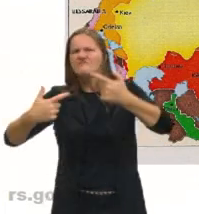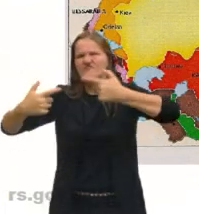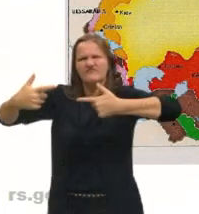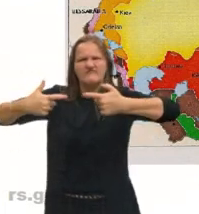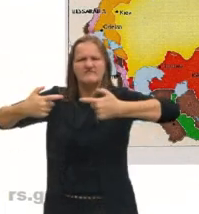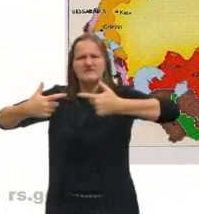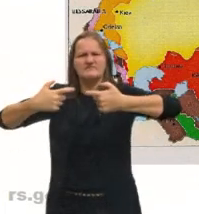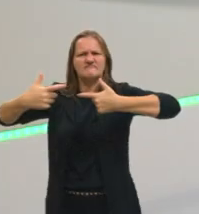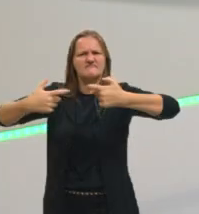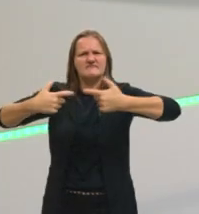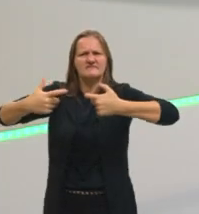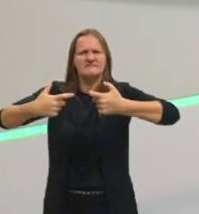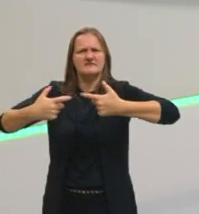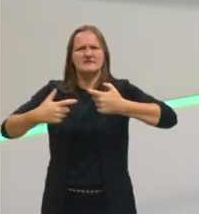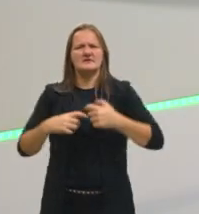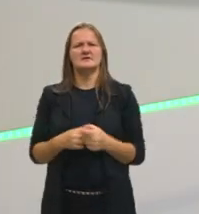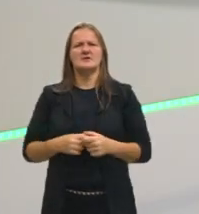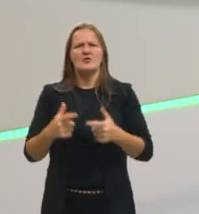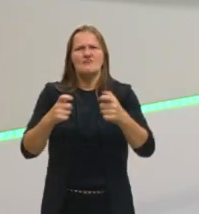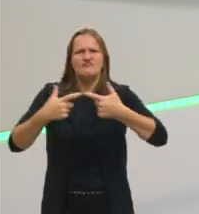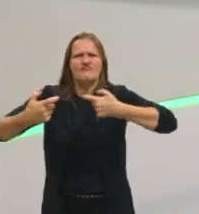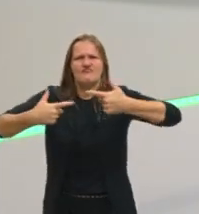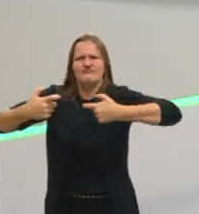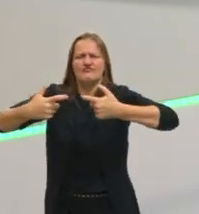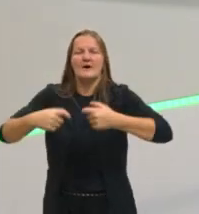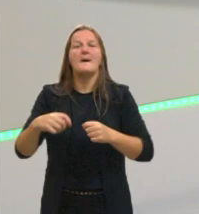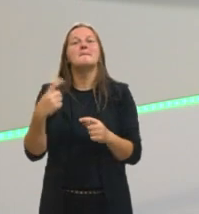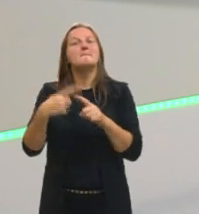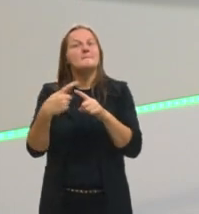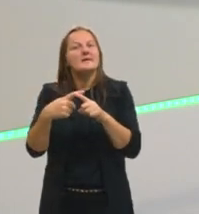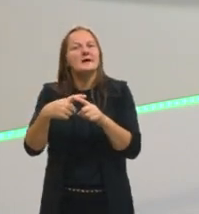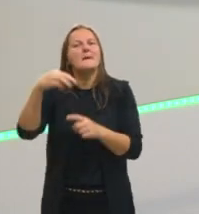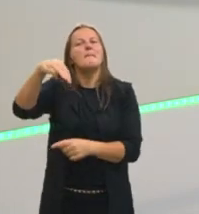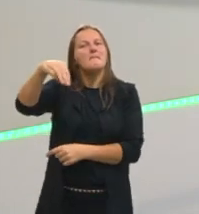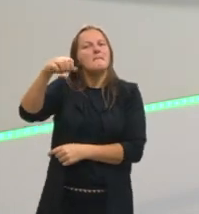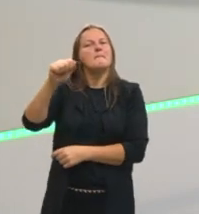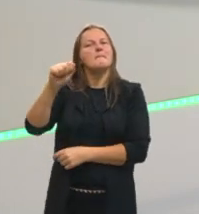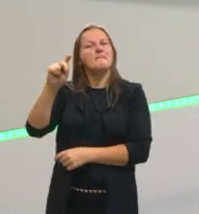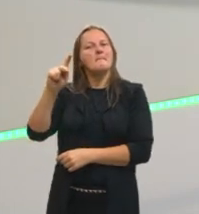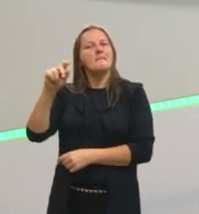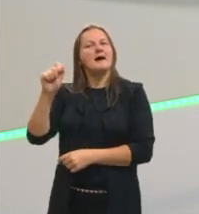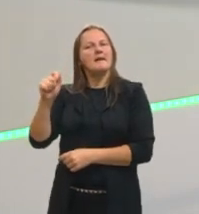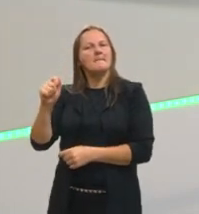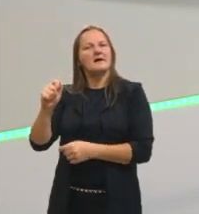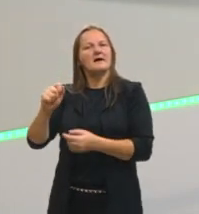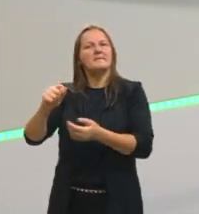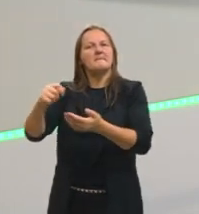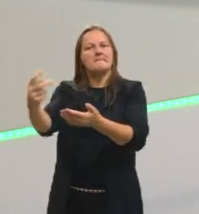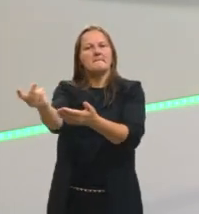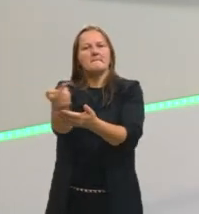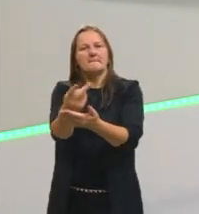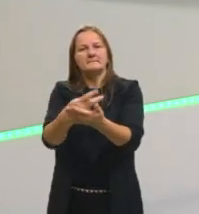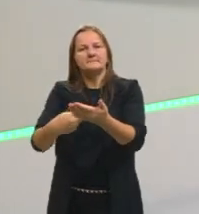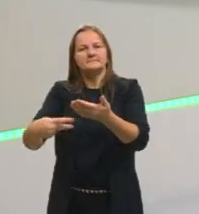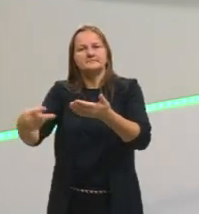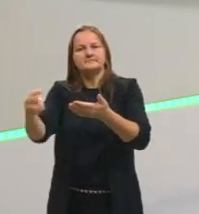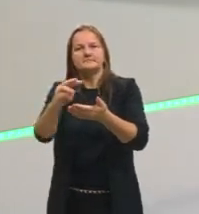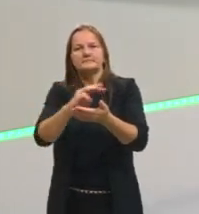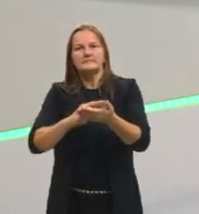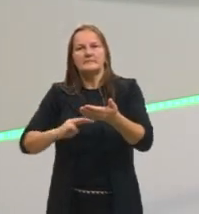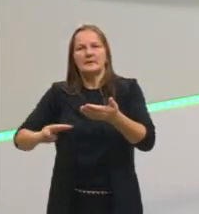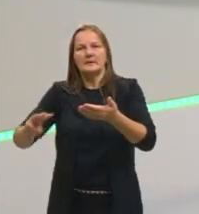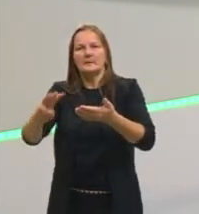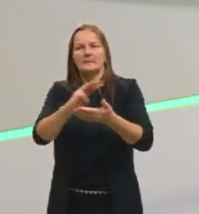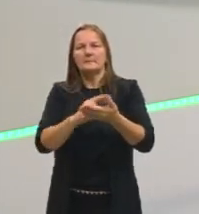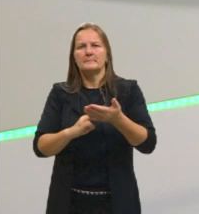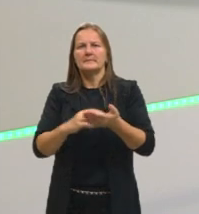que que tem a ver né como é que eu faço o futuro de mapas né gurizada leituras clássicos de mapa ó nós temos um mapa um lá que é o mapa